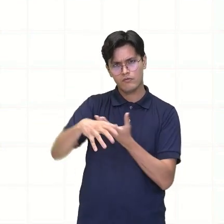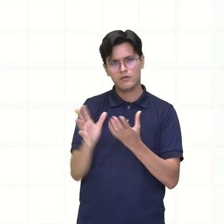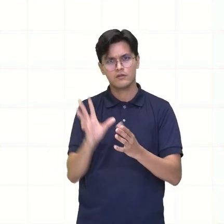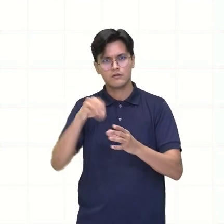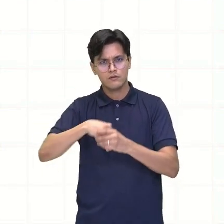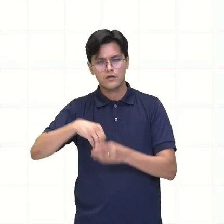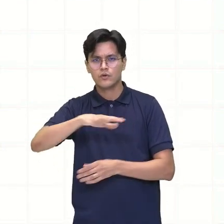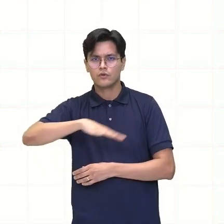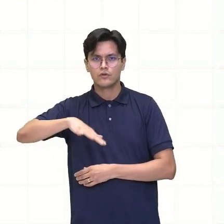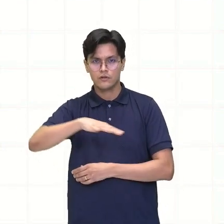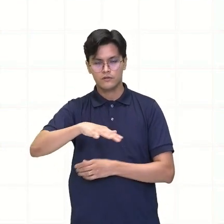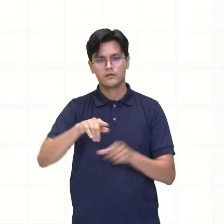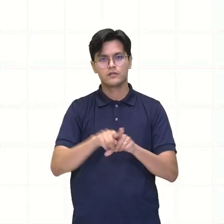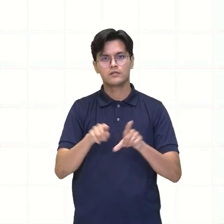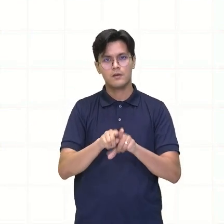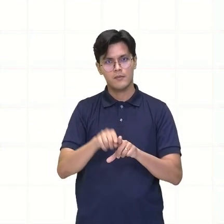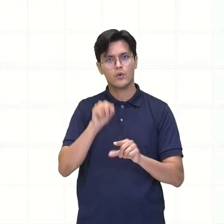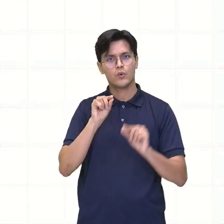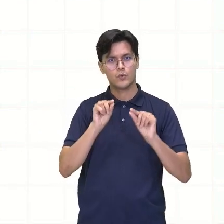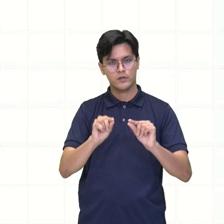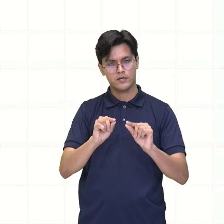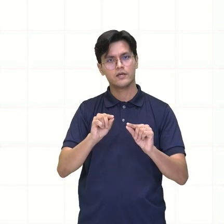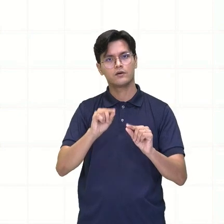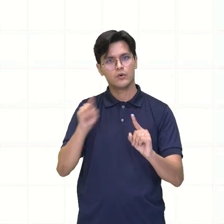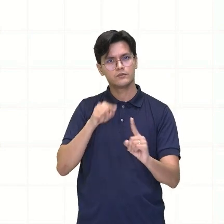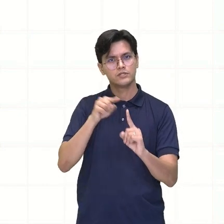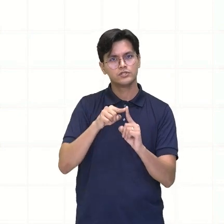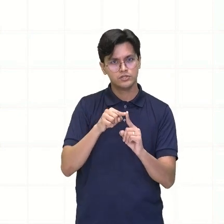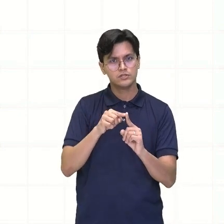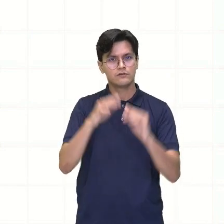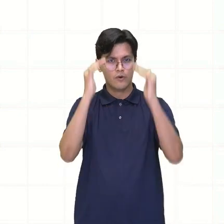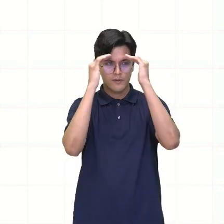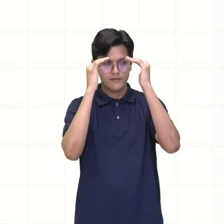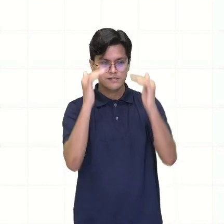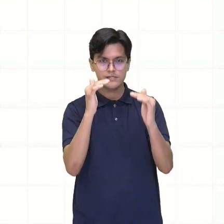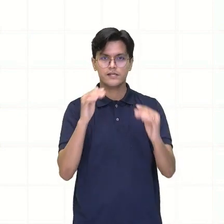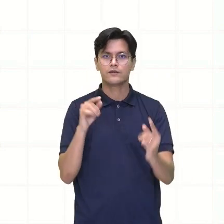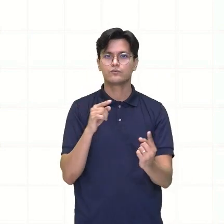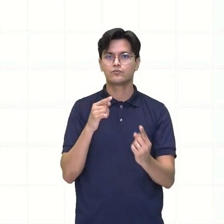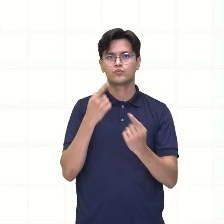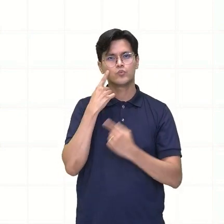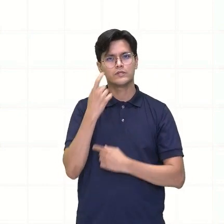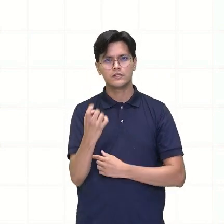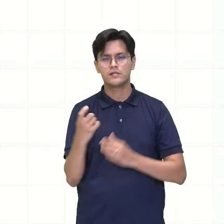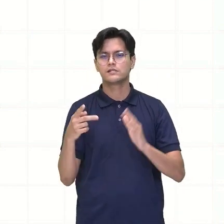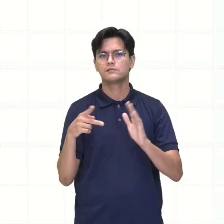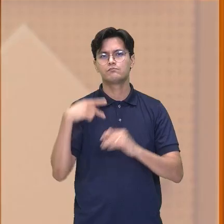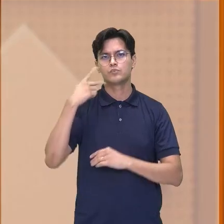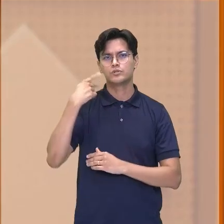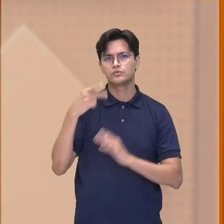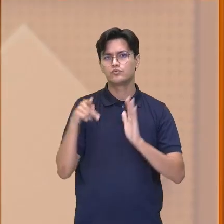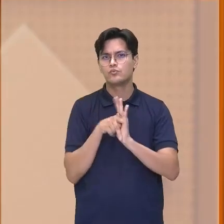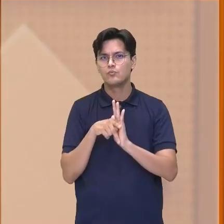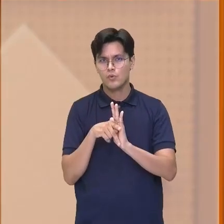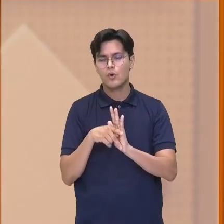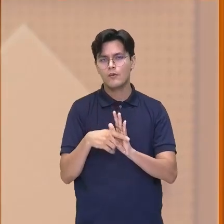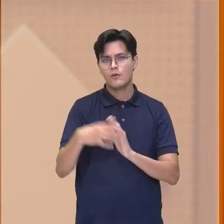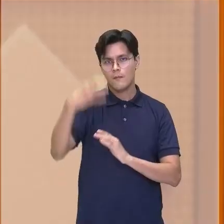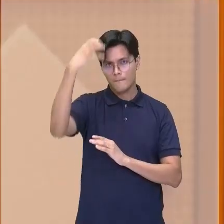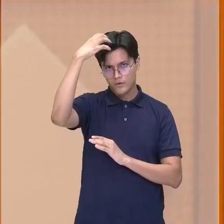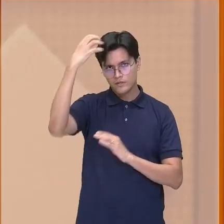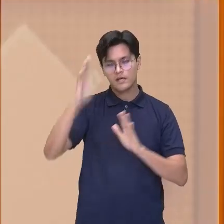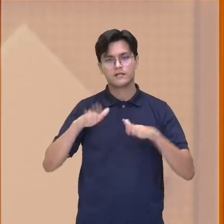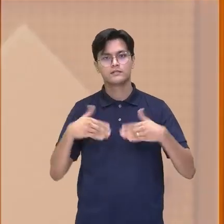nação contra os demais estados estrangeiros. Então, no momento da formação desse Estado Nacional, vamos verificar